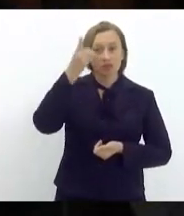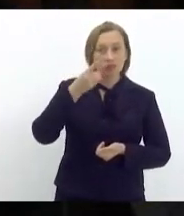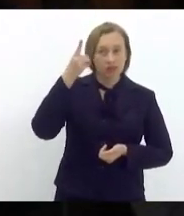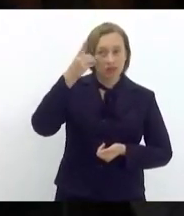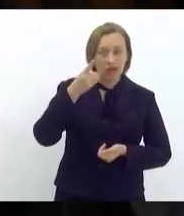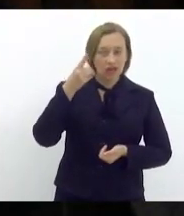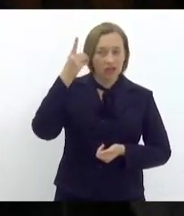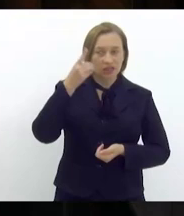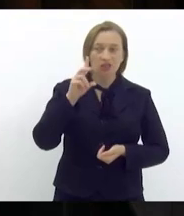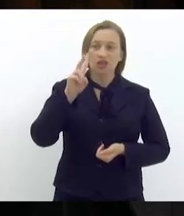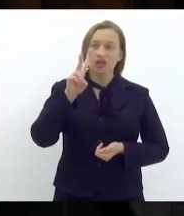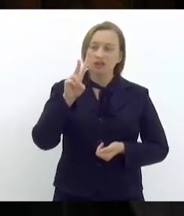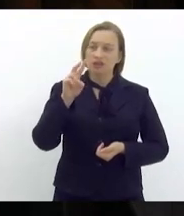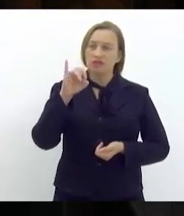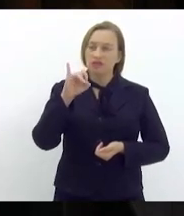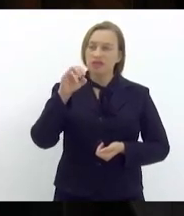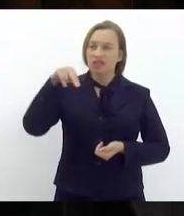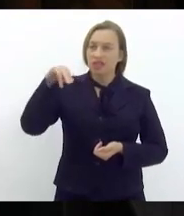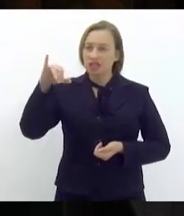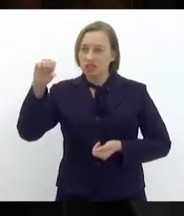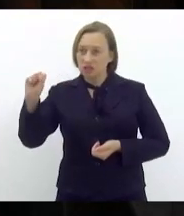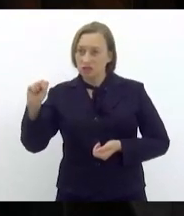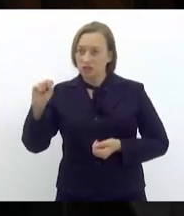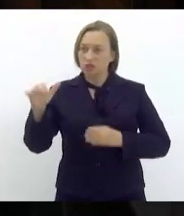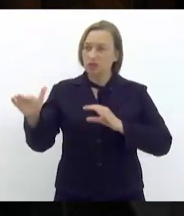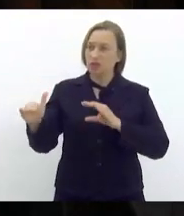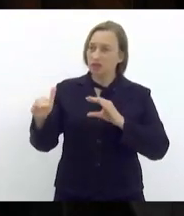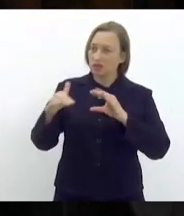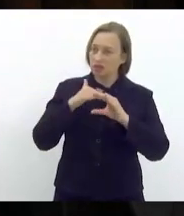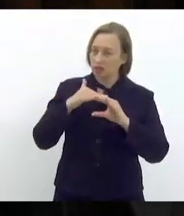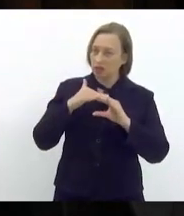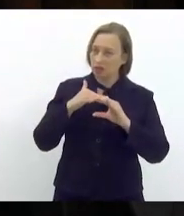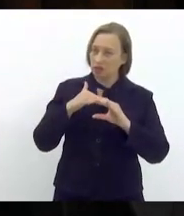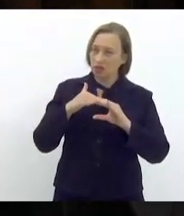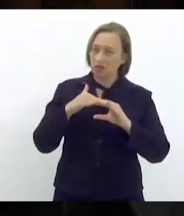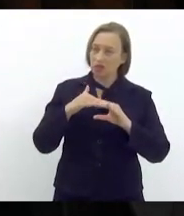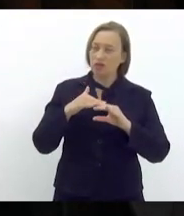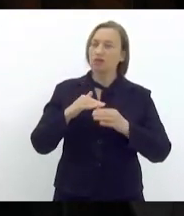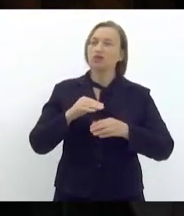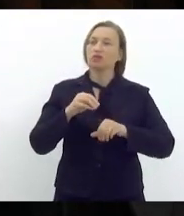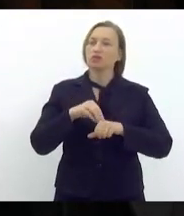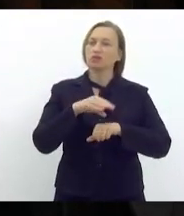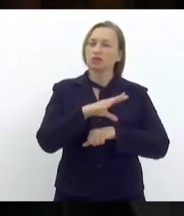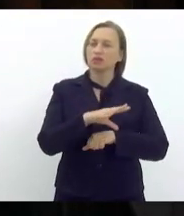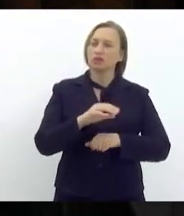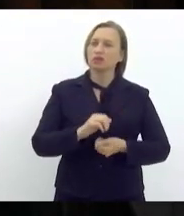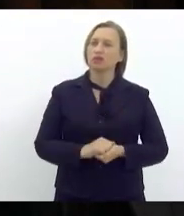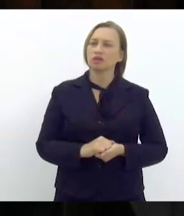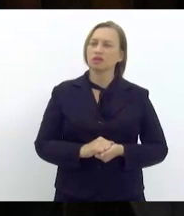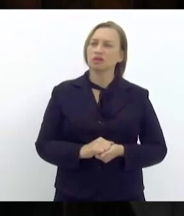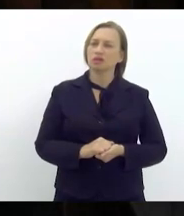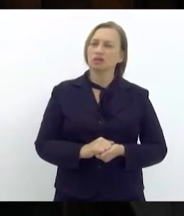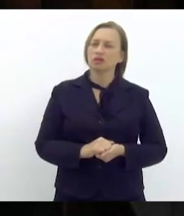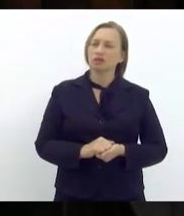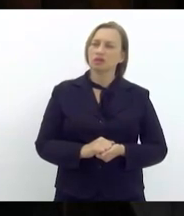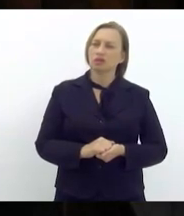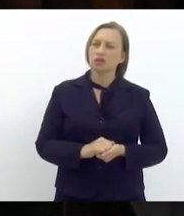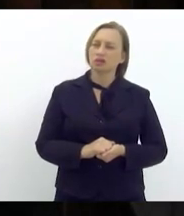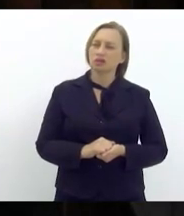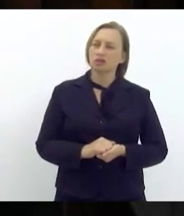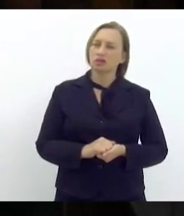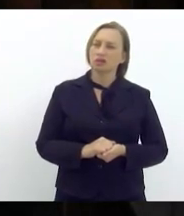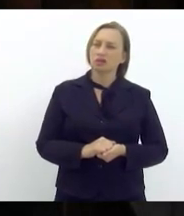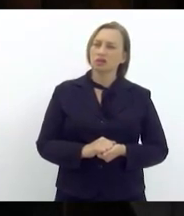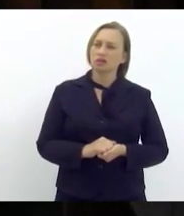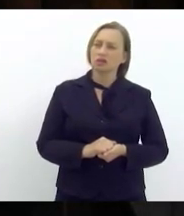Vinícius Cozolino que encaminhe o seu destaque sobre a descentralização dos créditos